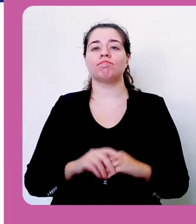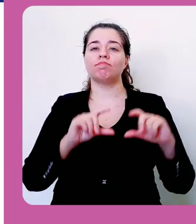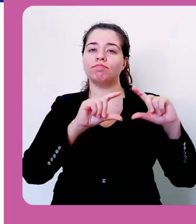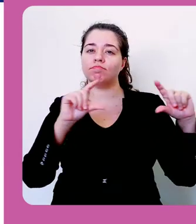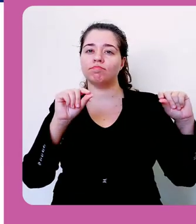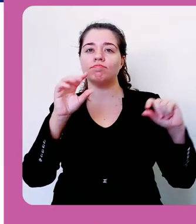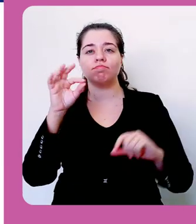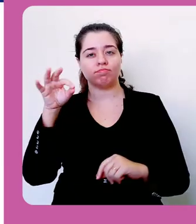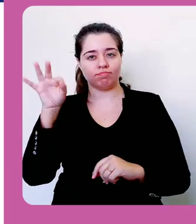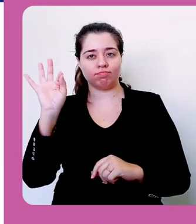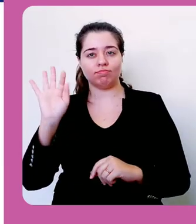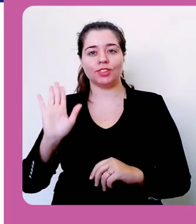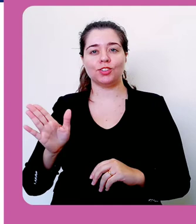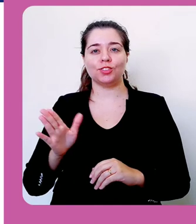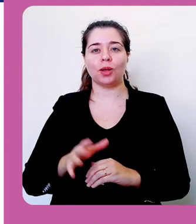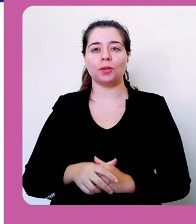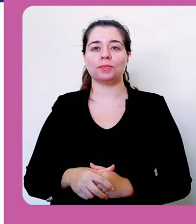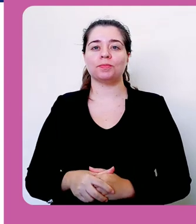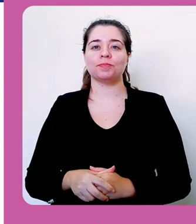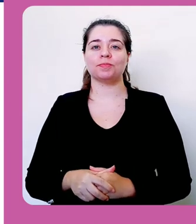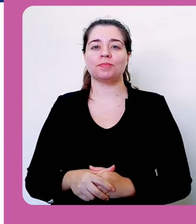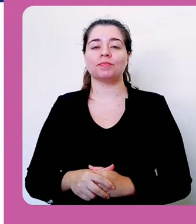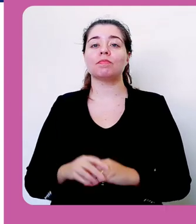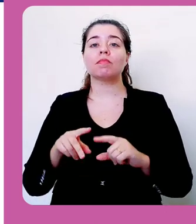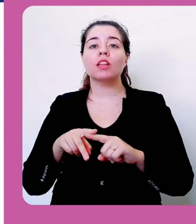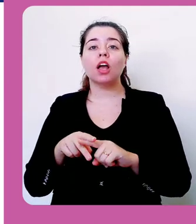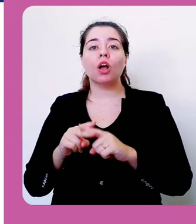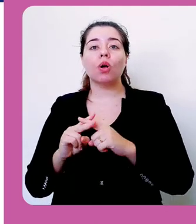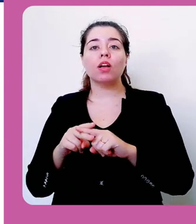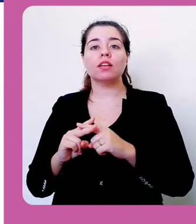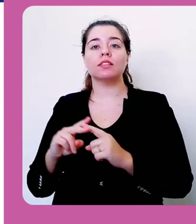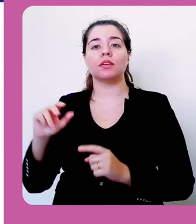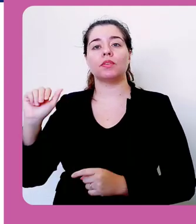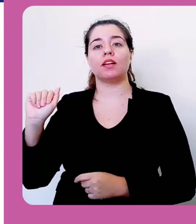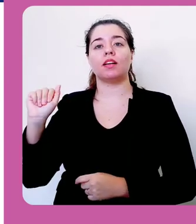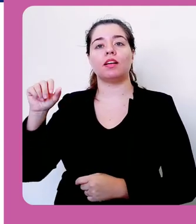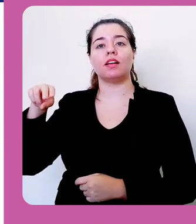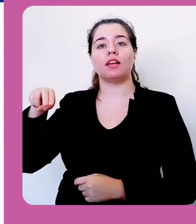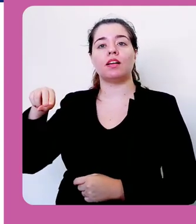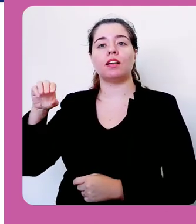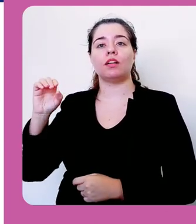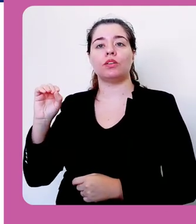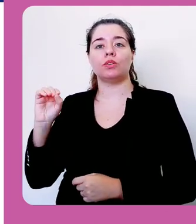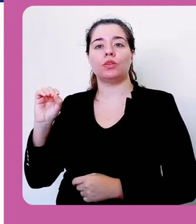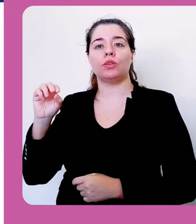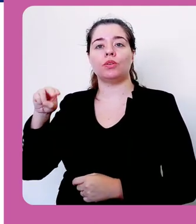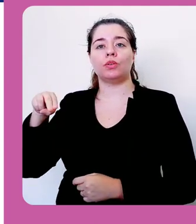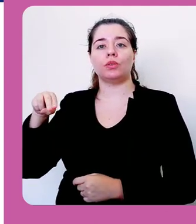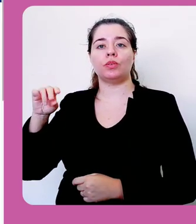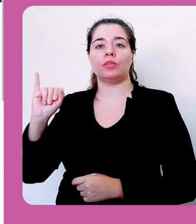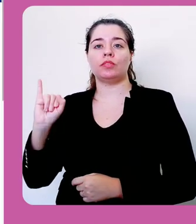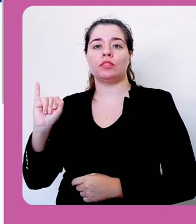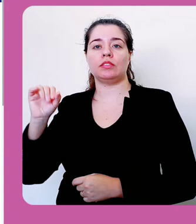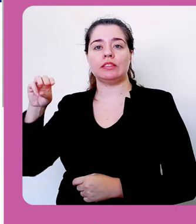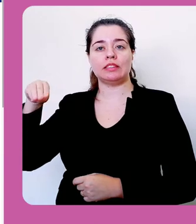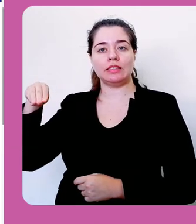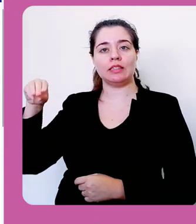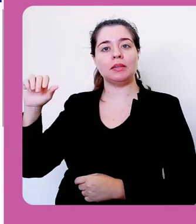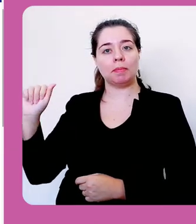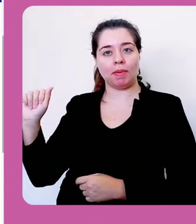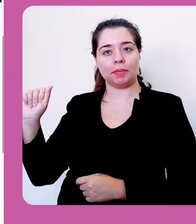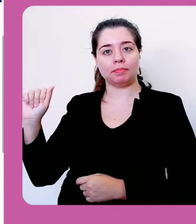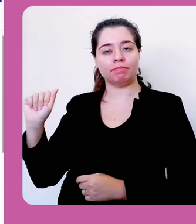Correção anônima. Então, voltando na nas configurações da tarefa, tem uma opção